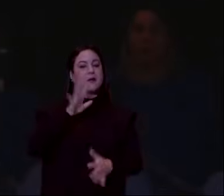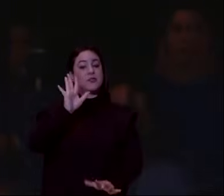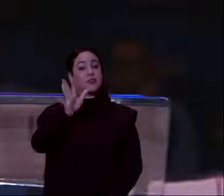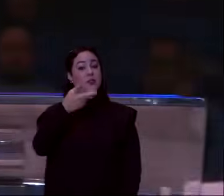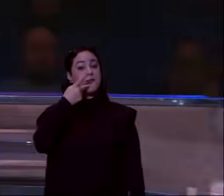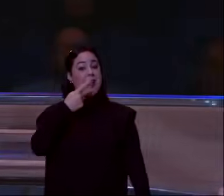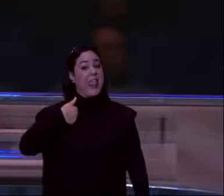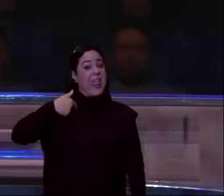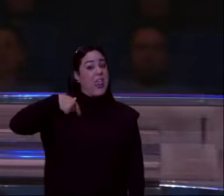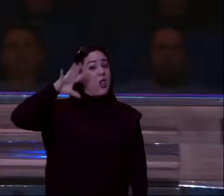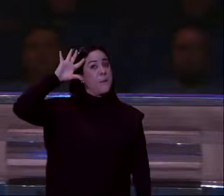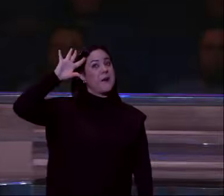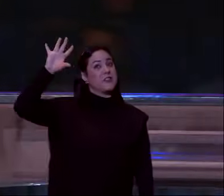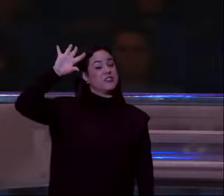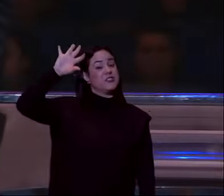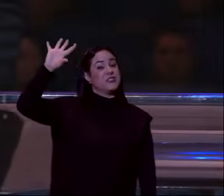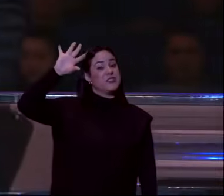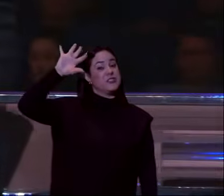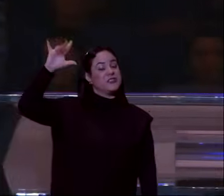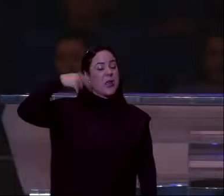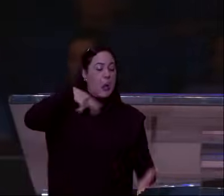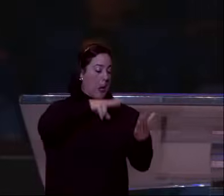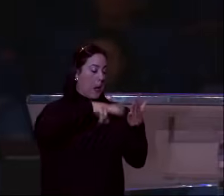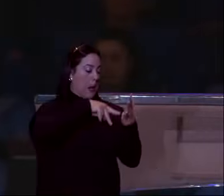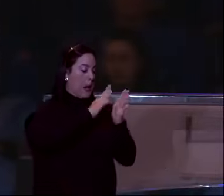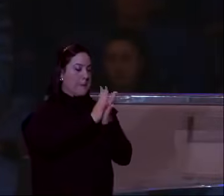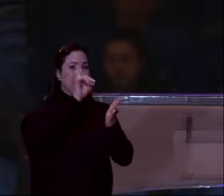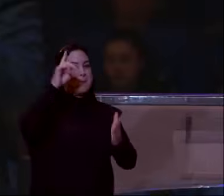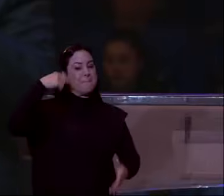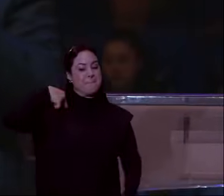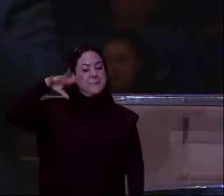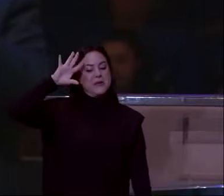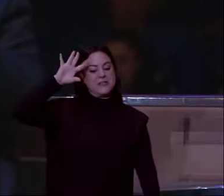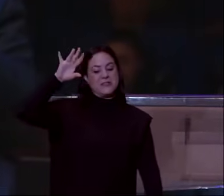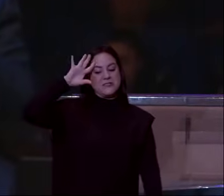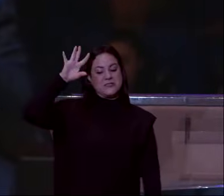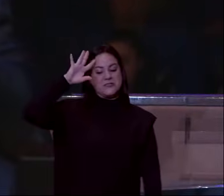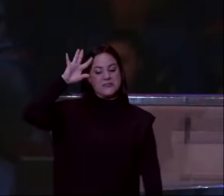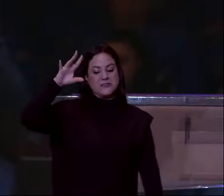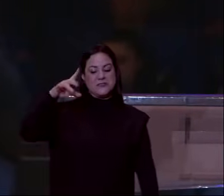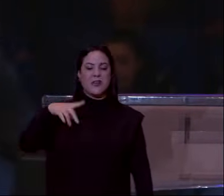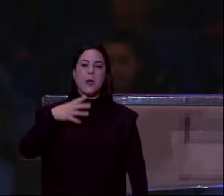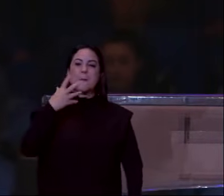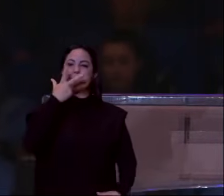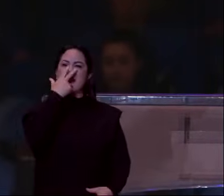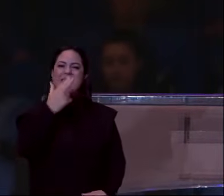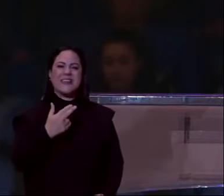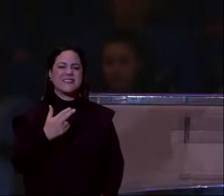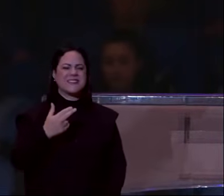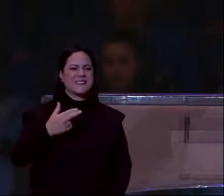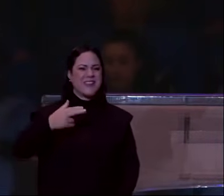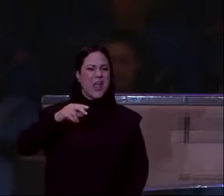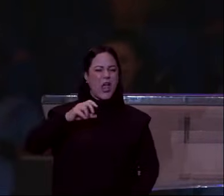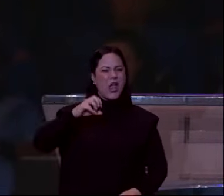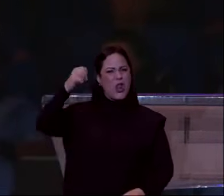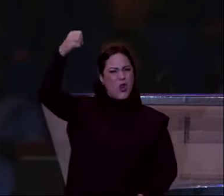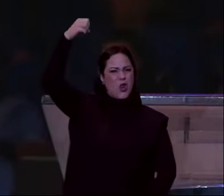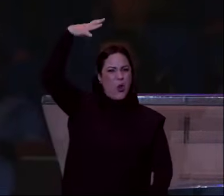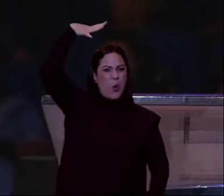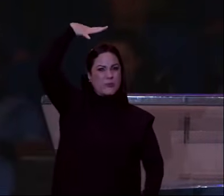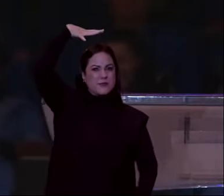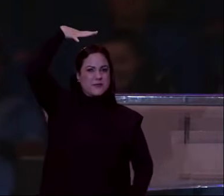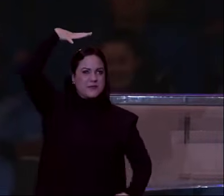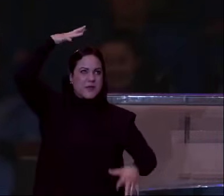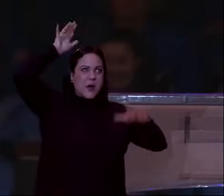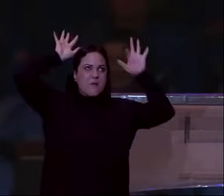já falei para você que eu fico lendo a Bíblia e fico imaginando, né? Eu fico imaginando um neon assim, né? Com uma labareda